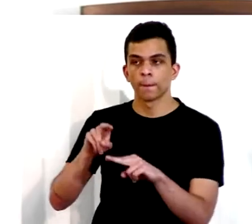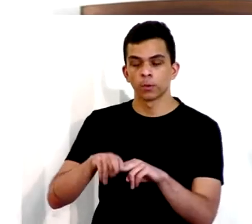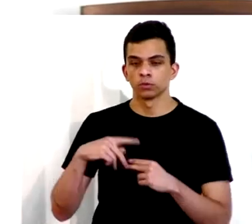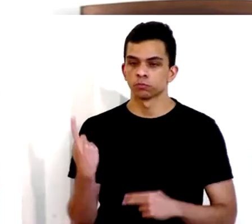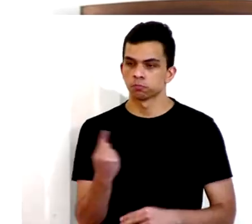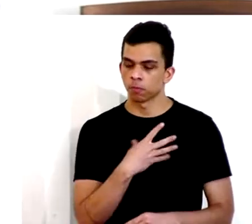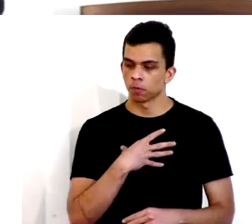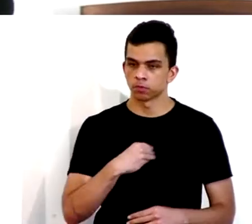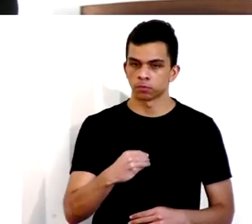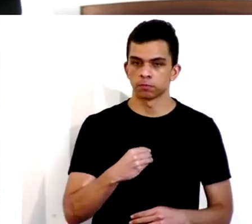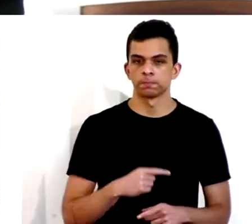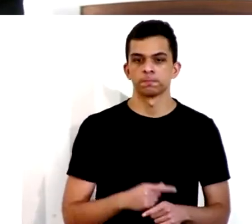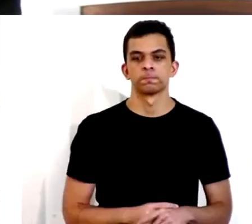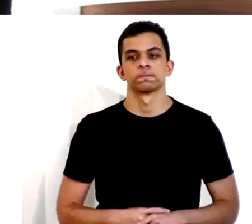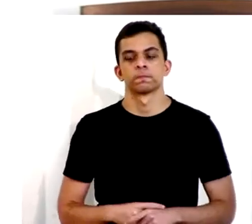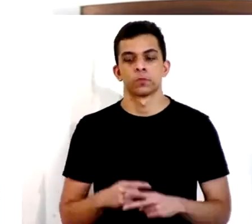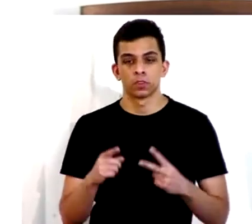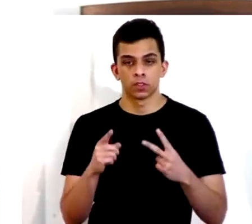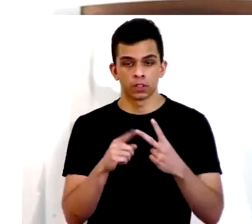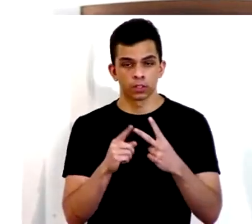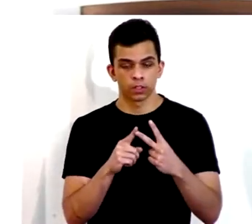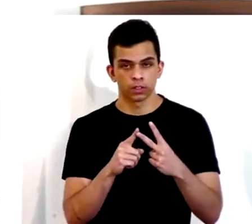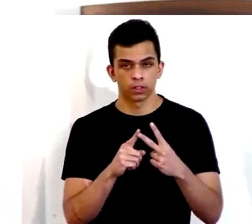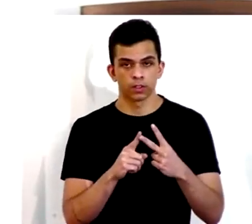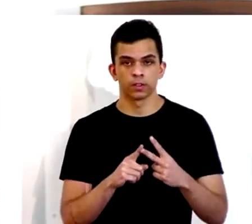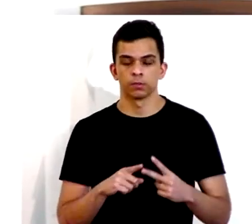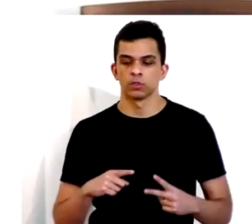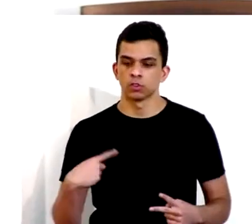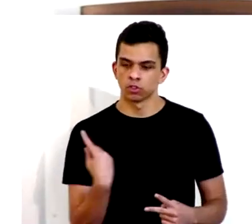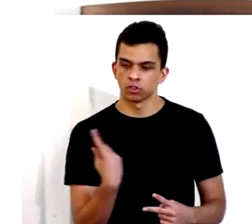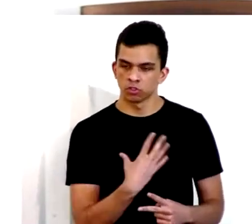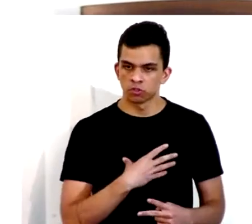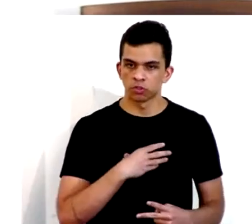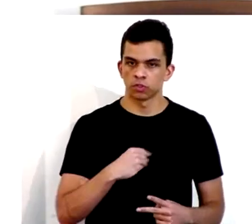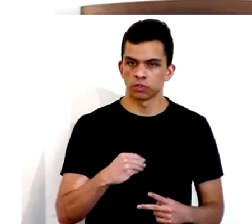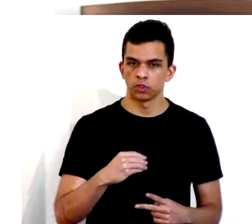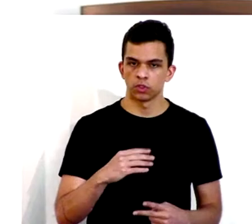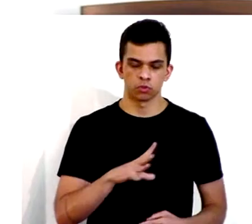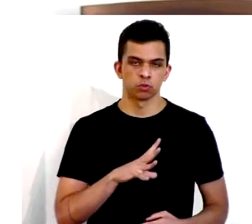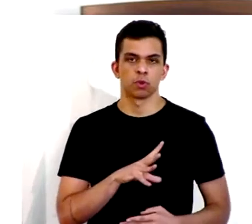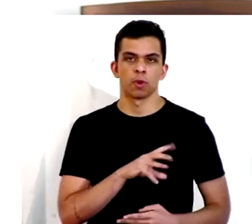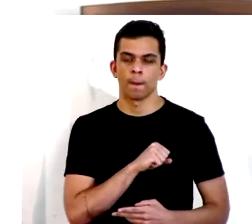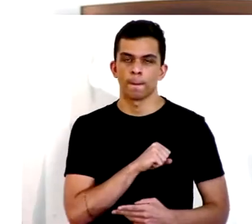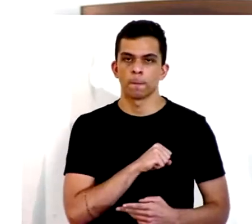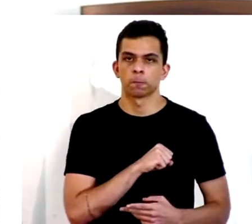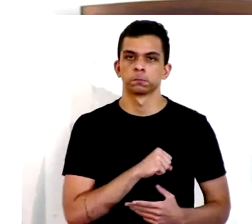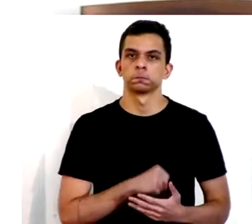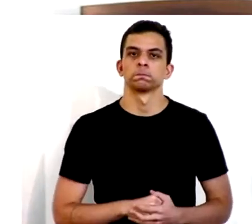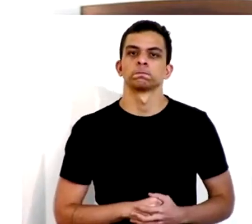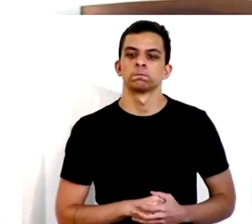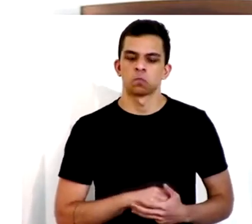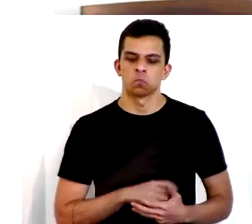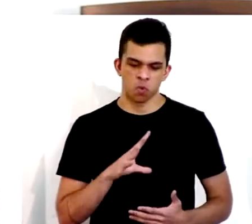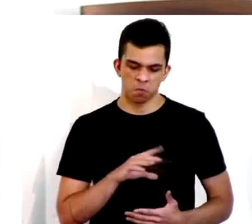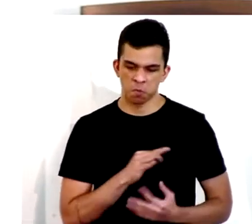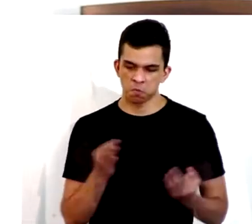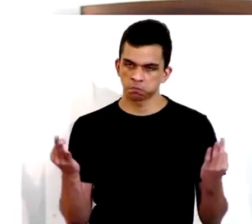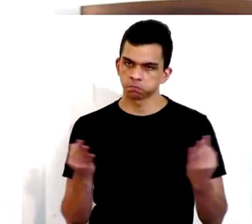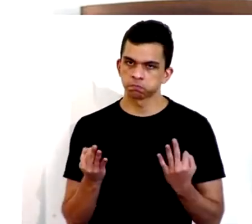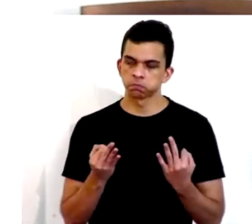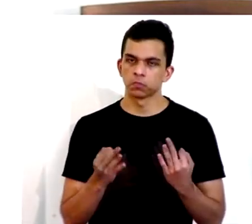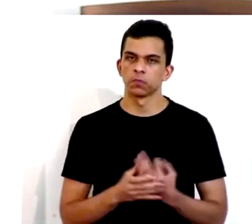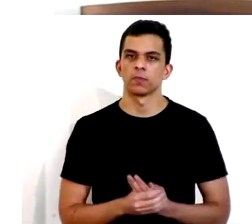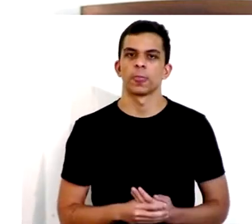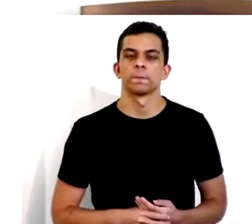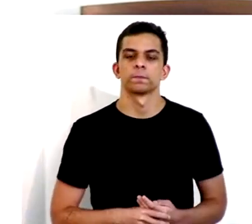porque nós somos filhos do amor sacrificial. Versículo 2, andai em amor, como também